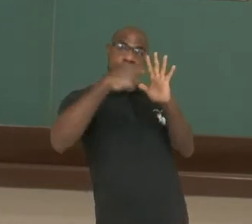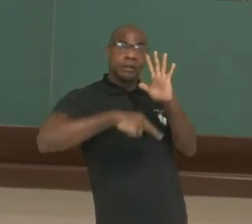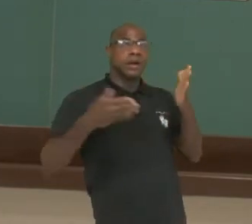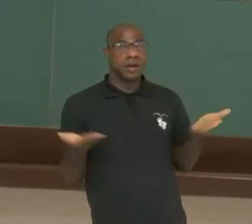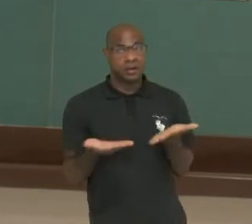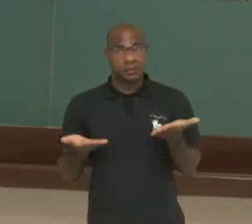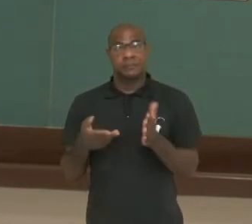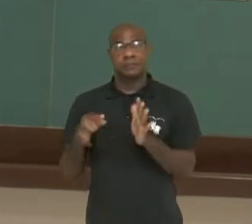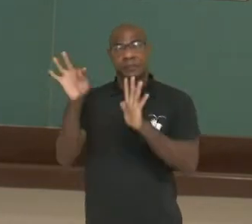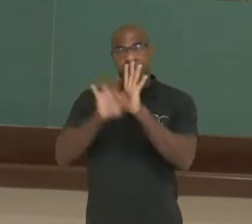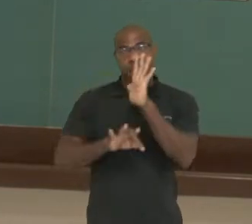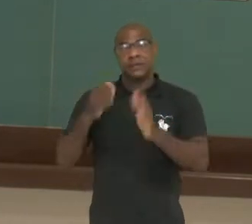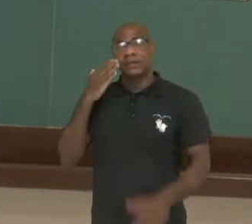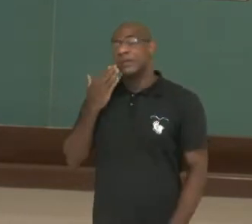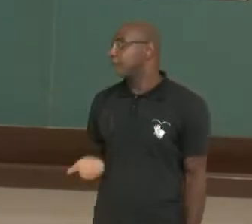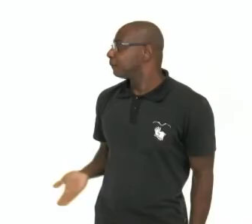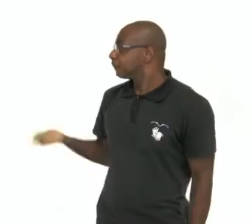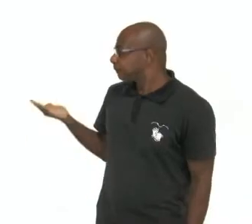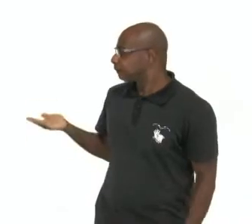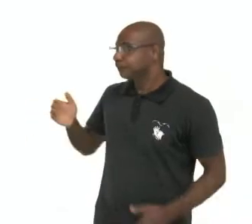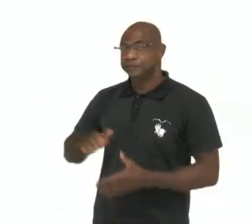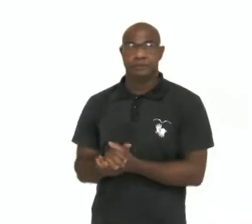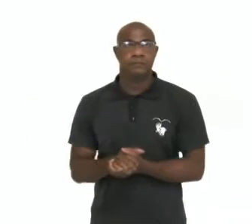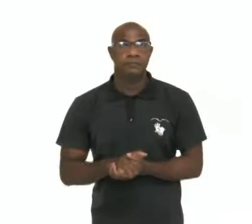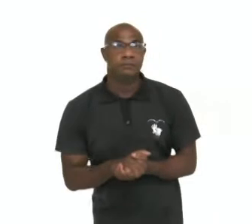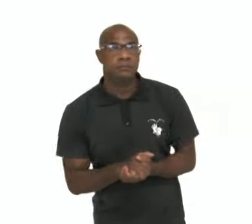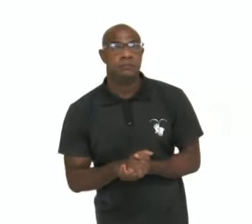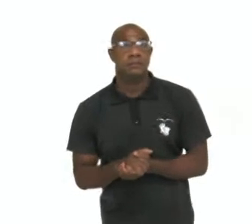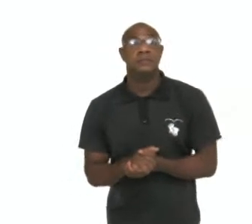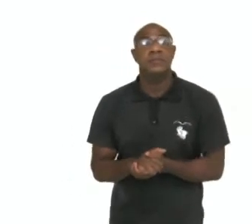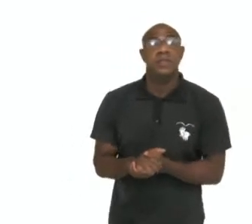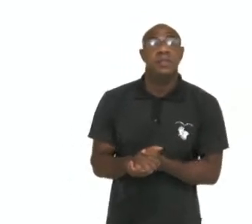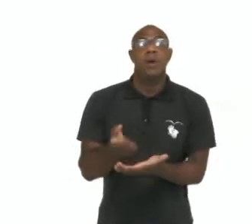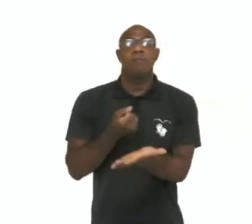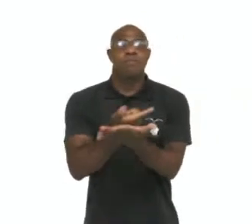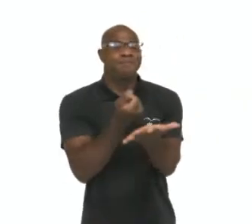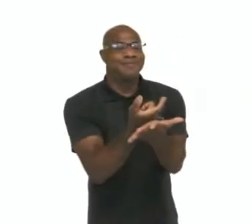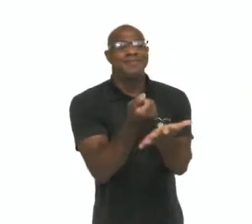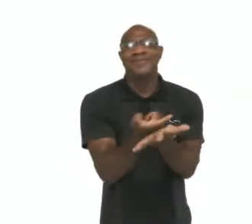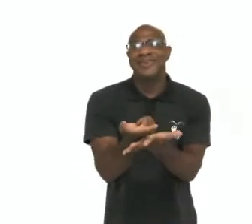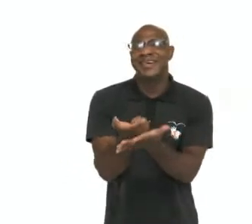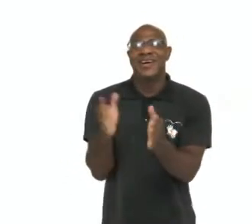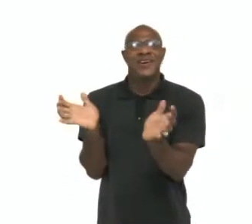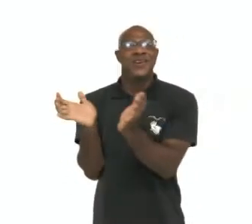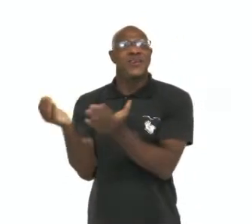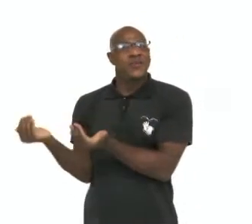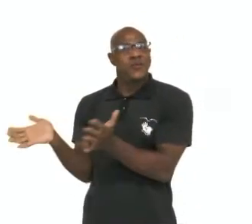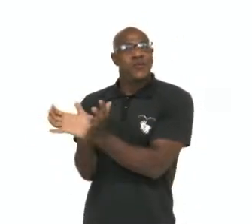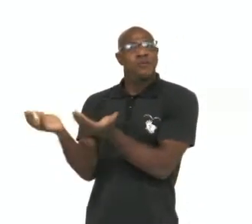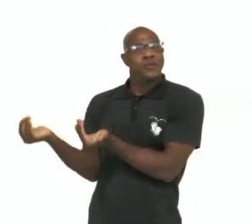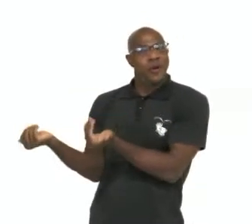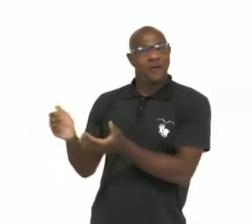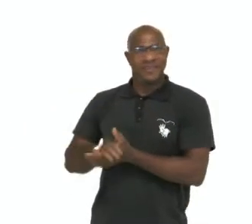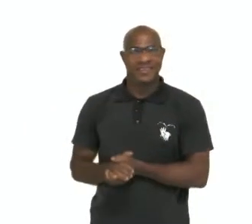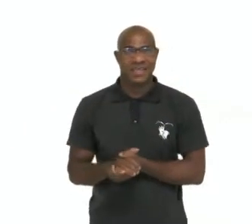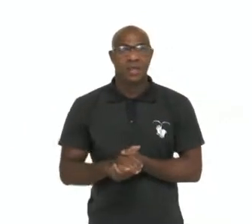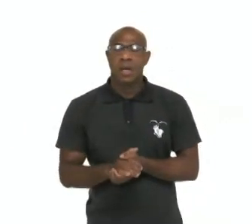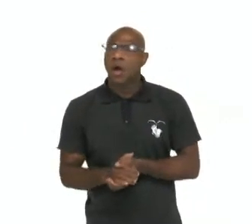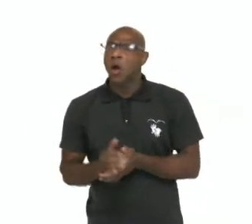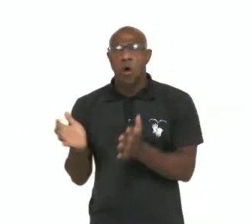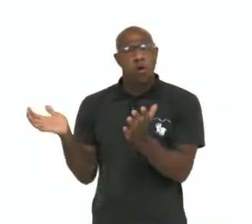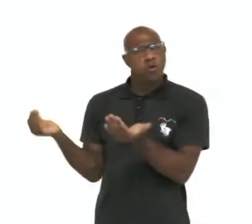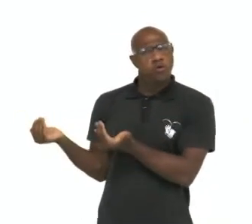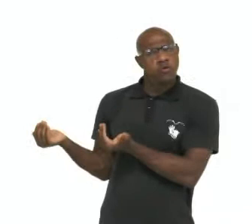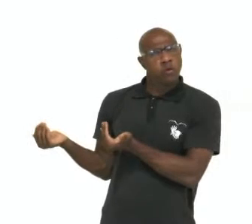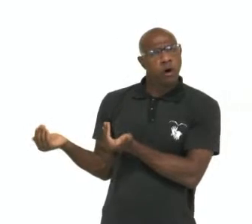vocês aqui para ler um texto, um artigo de opinião, cujo título é Consumo entre os Jovens. O jovem é